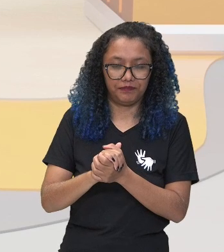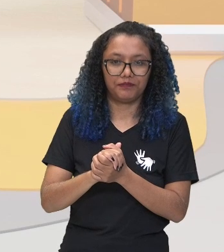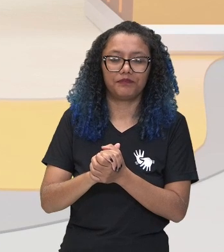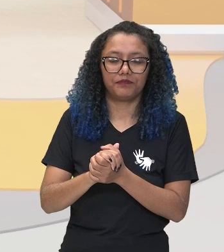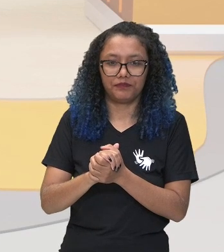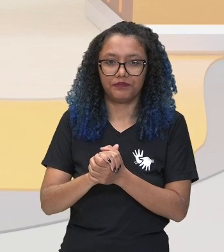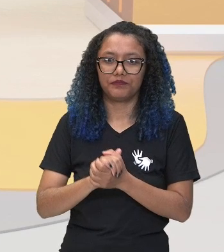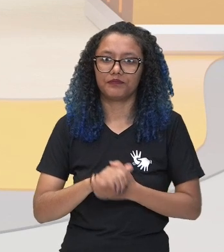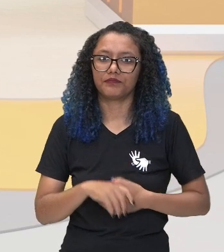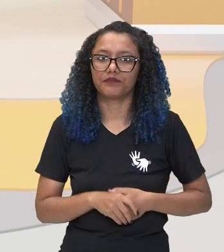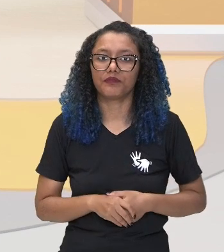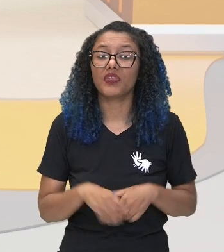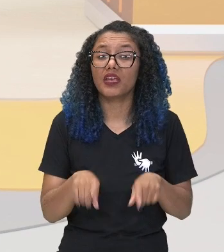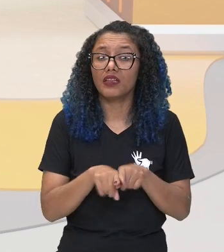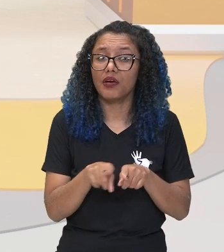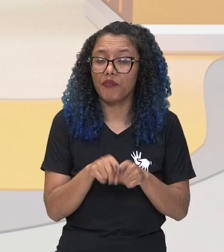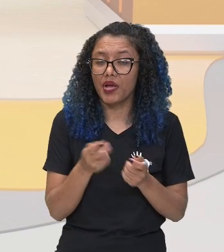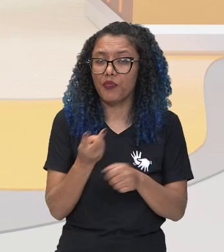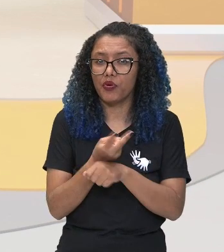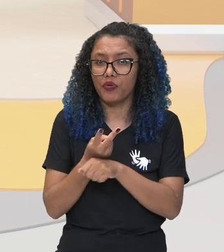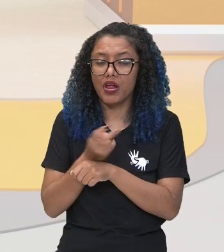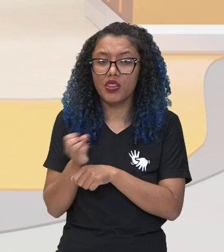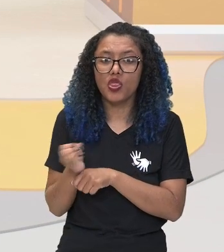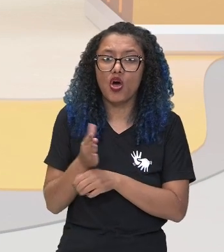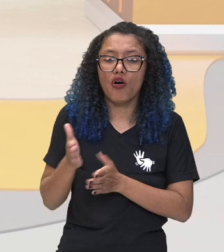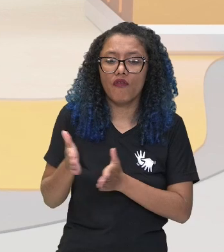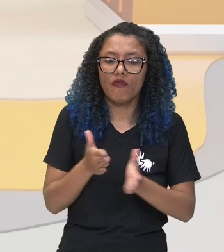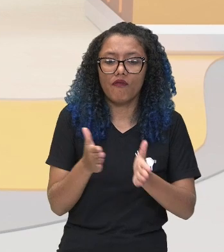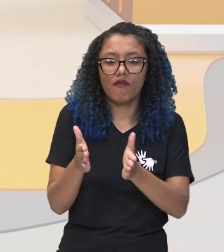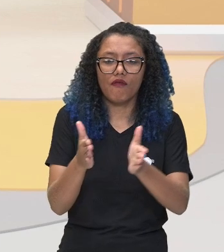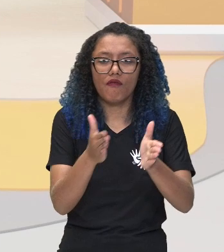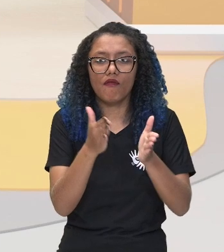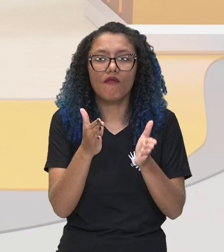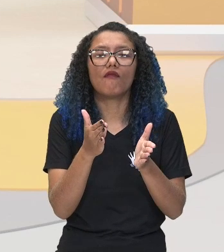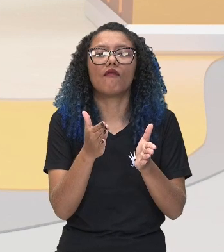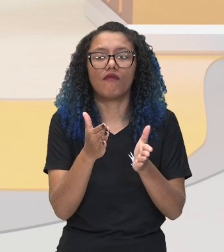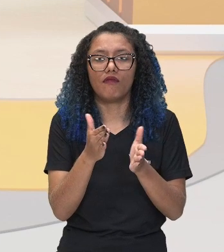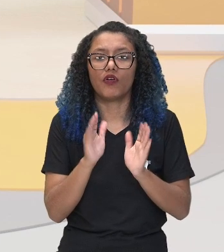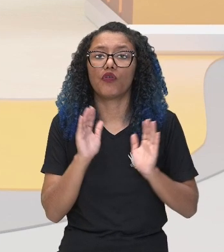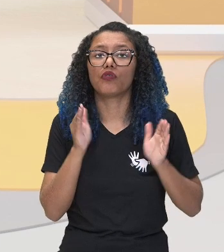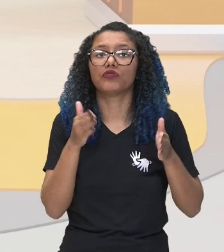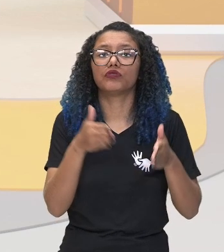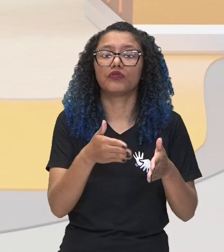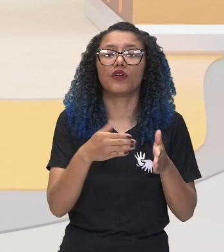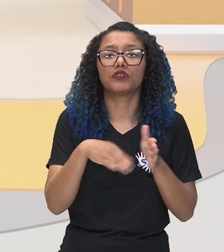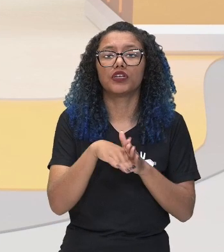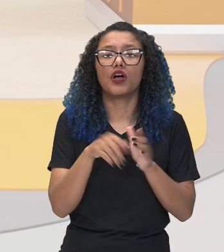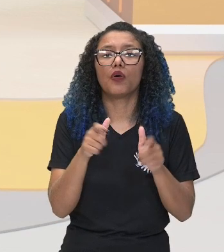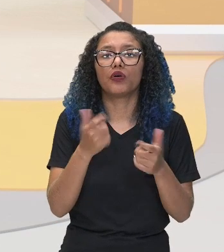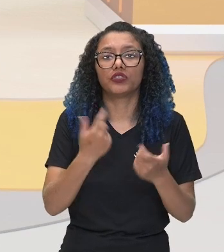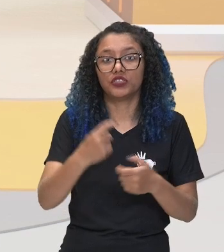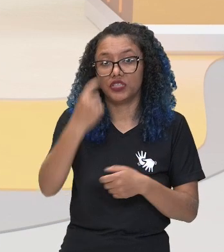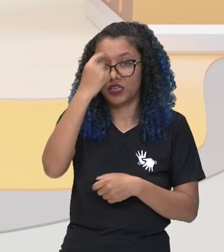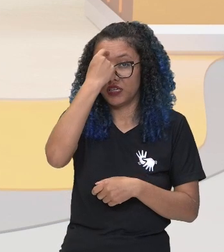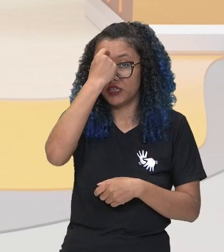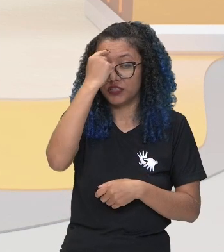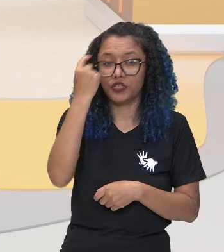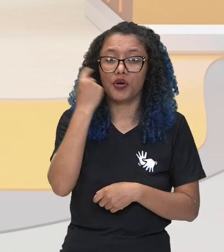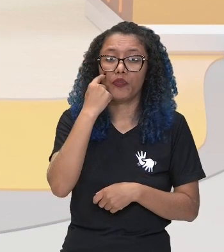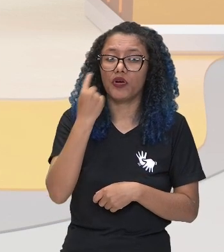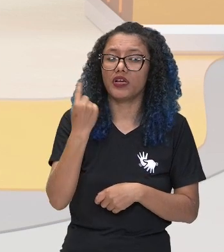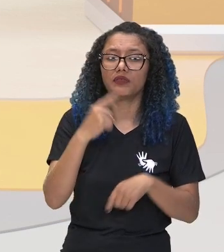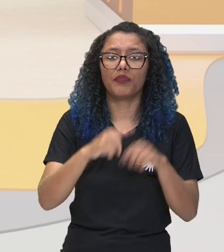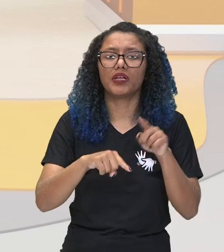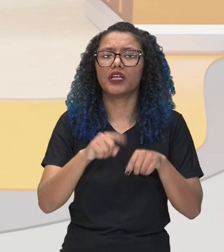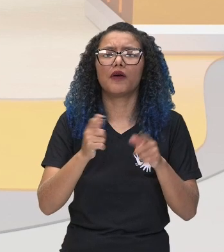procura por novas rotas marítimas para as Índias, até porque esses produtos que vocês estão vendo aqui, essas especiarias,